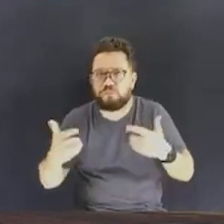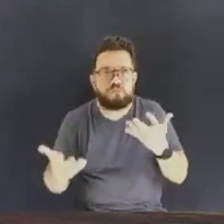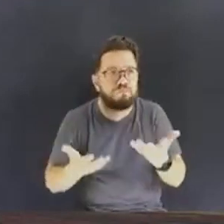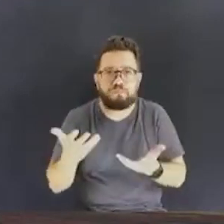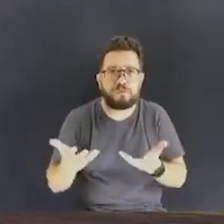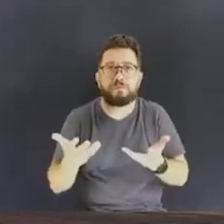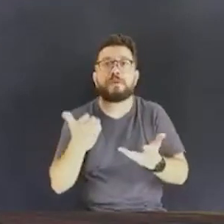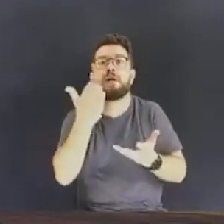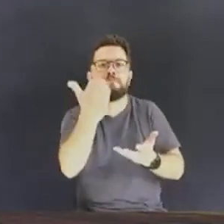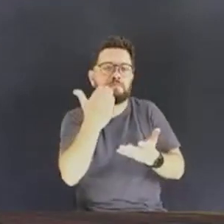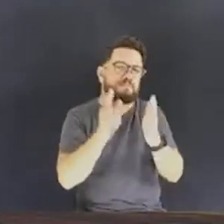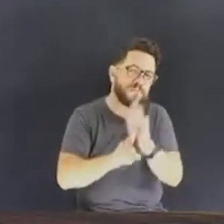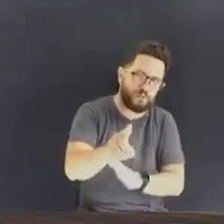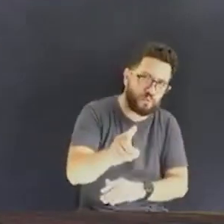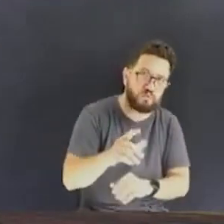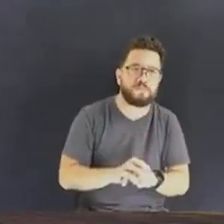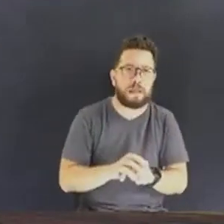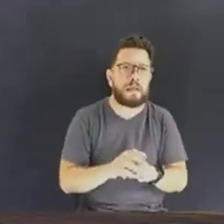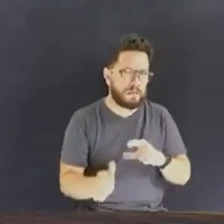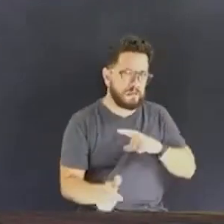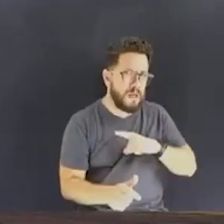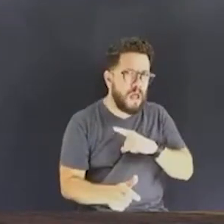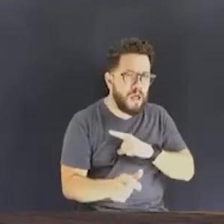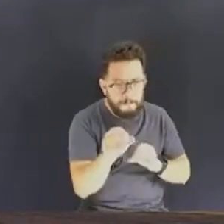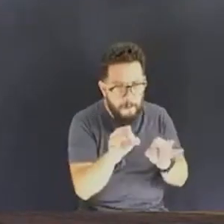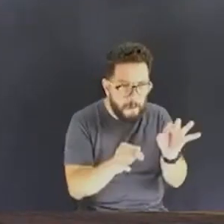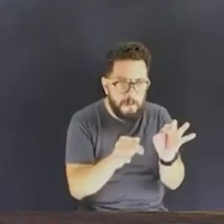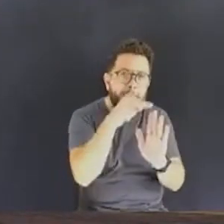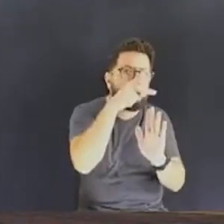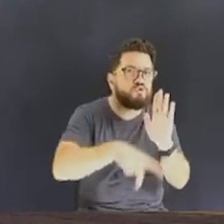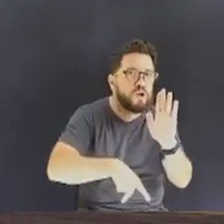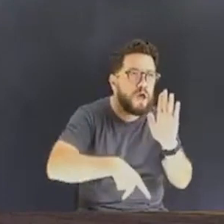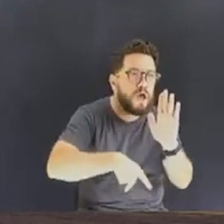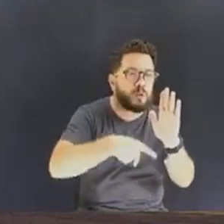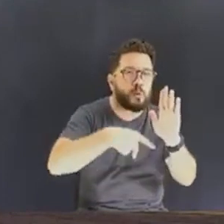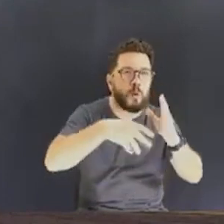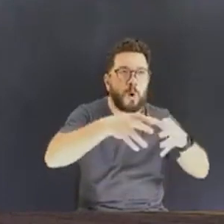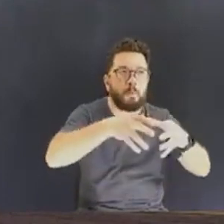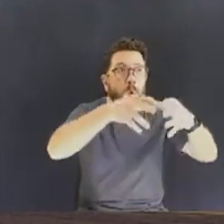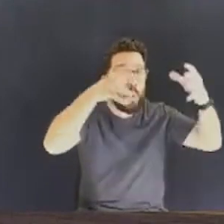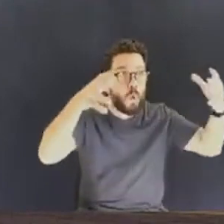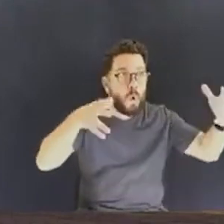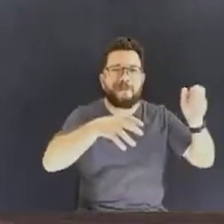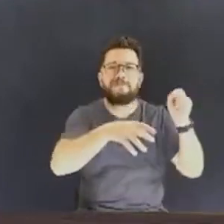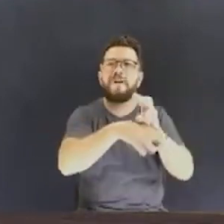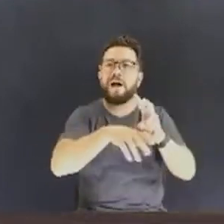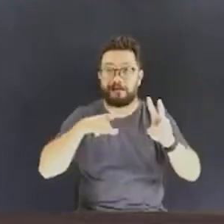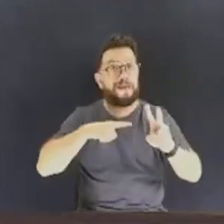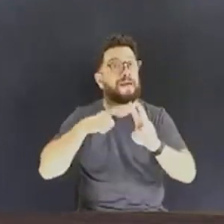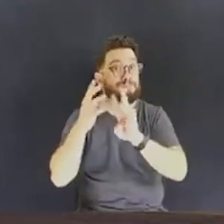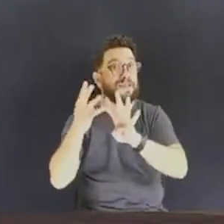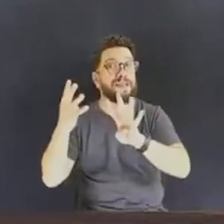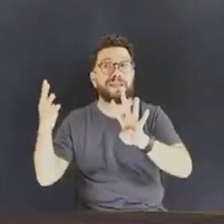existe um planejamento de investimento para que possa ser oferecida mais vagas para atender essa enorme fila que hoje está aguardando,